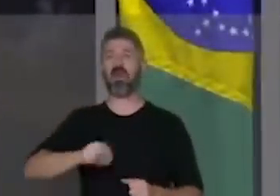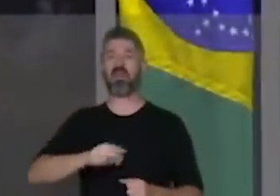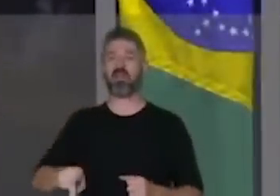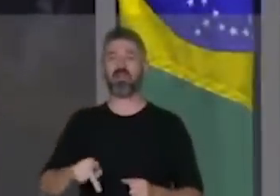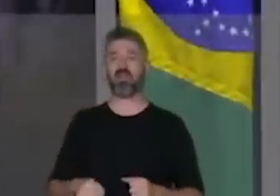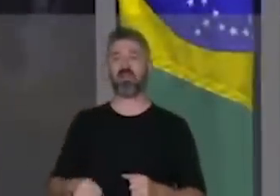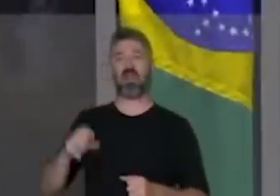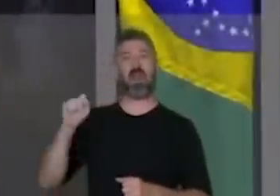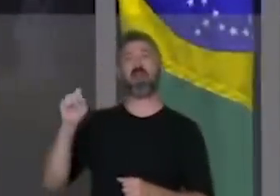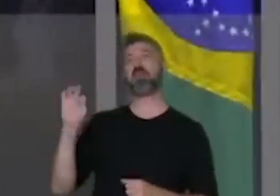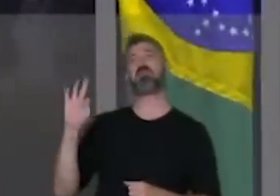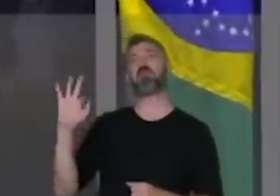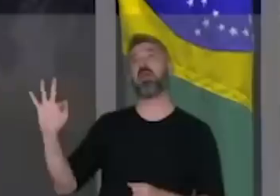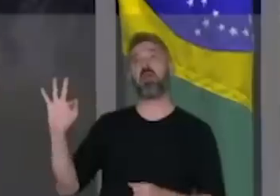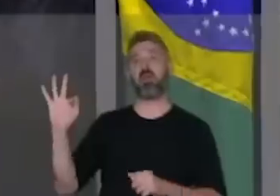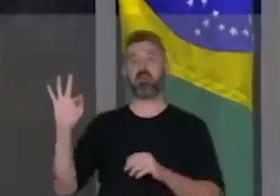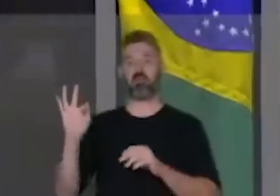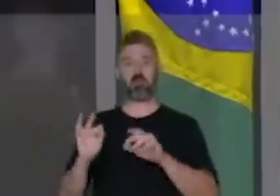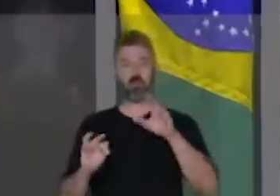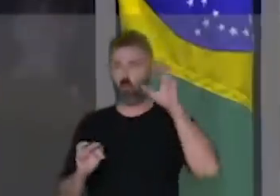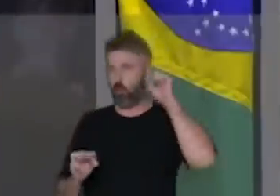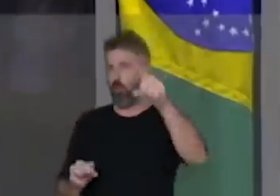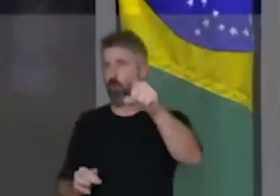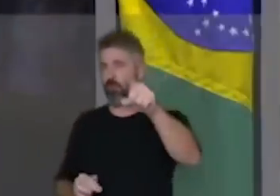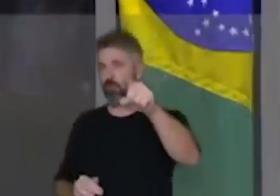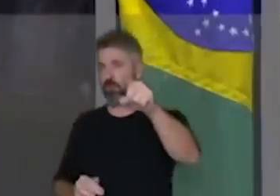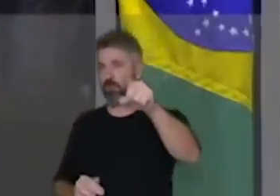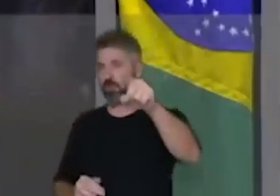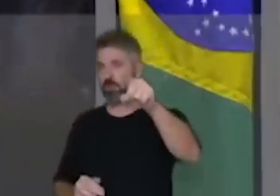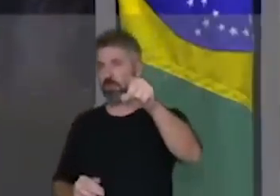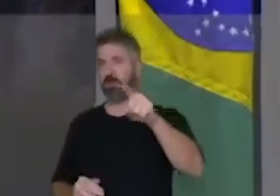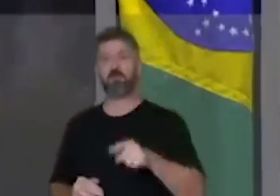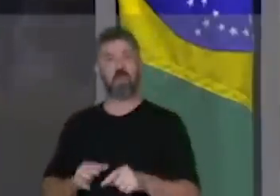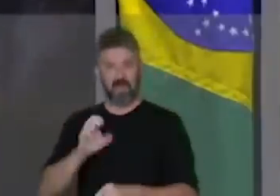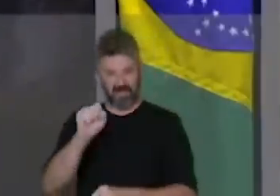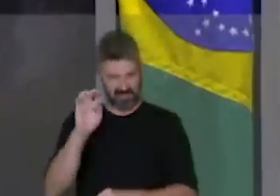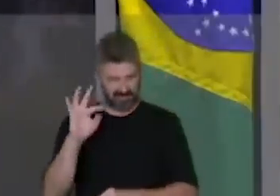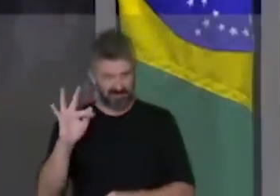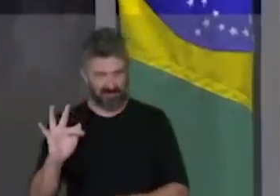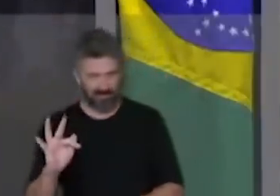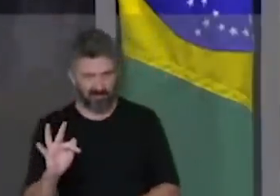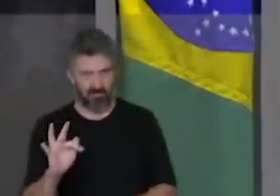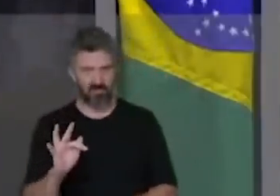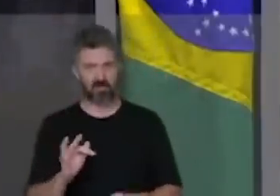STF. Escutem bem. Não é o STF.